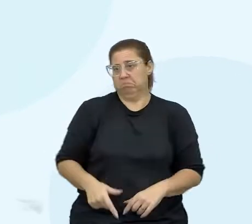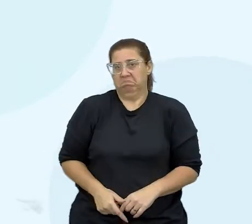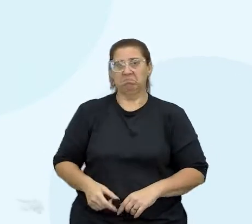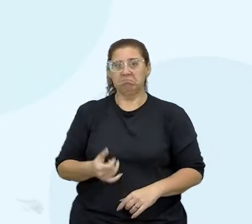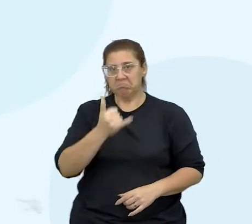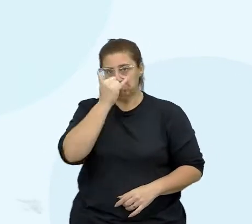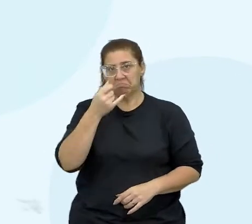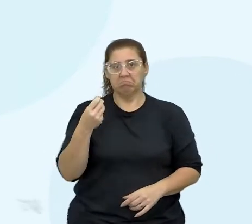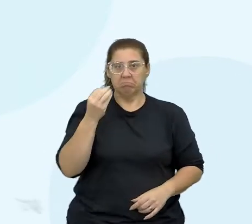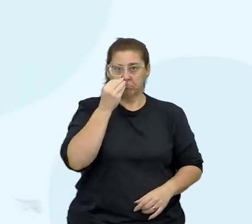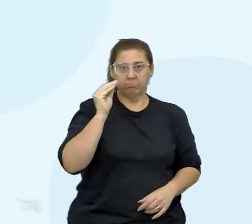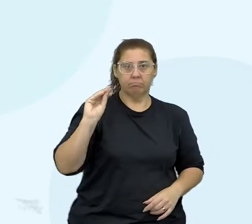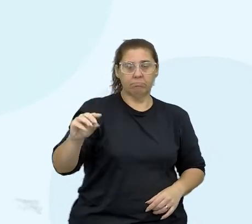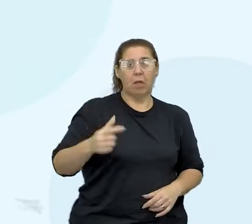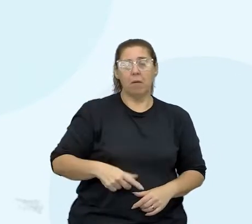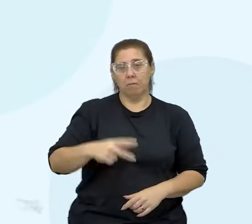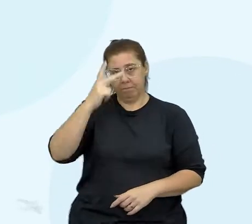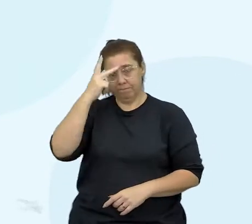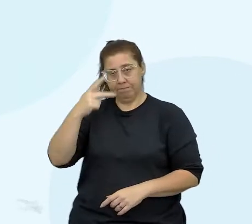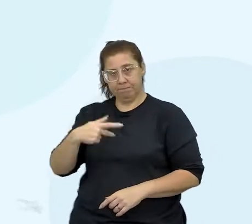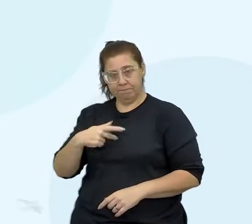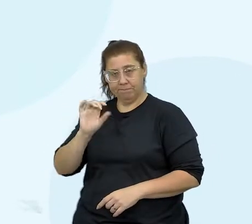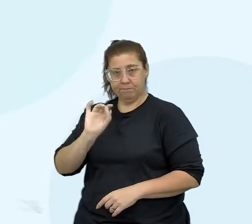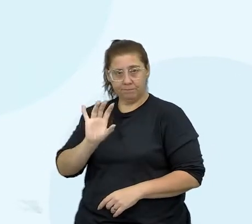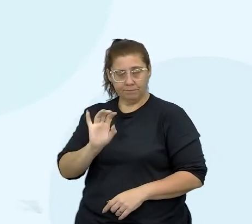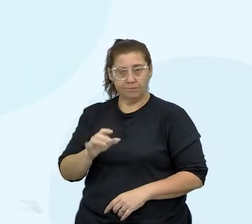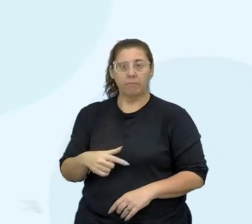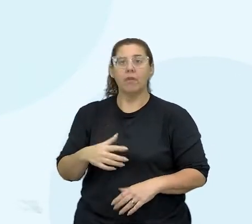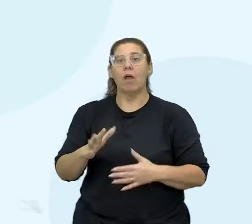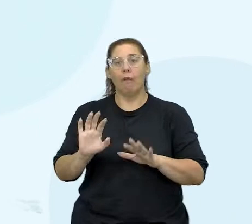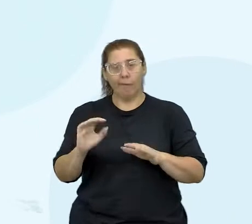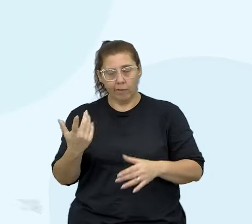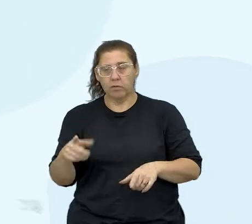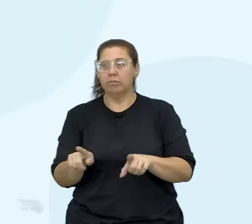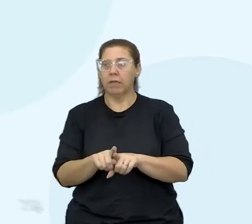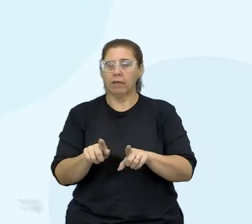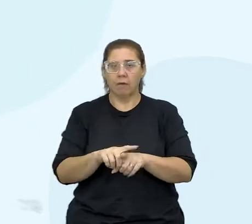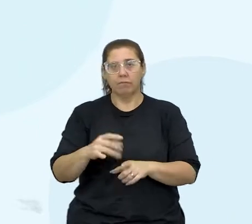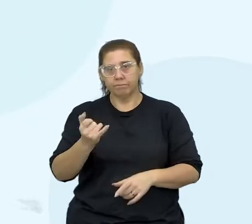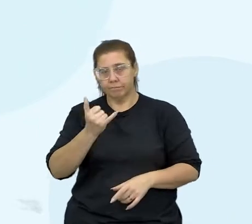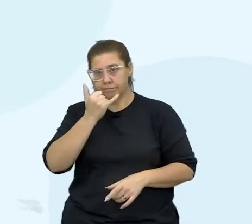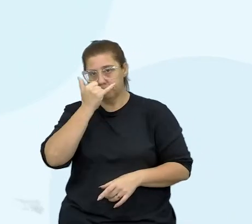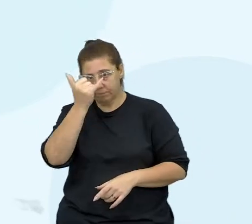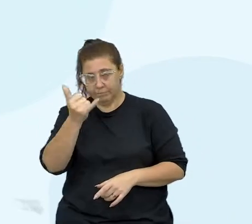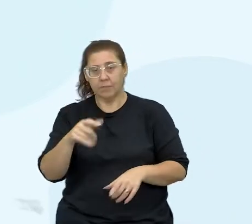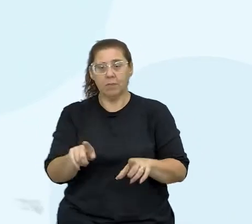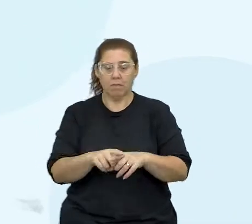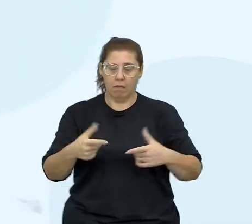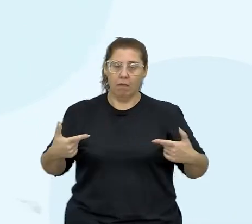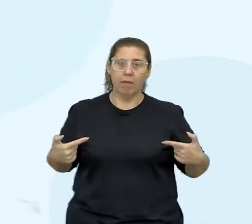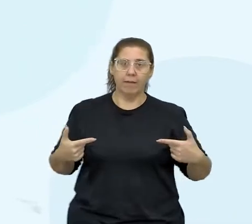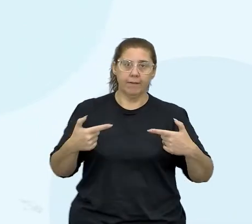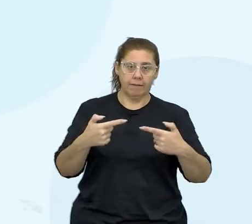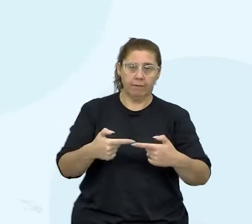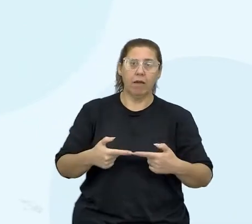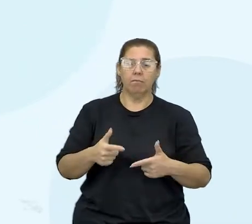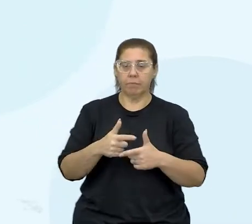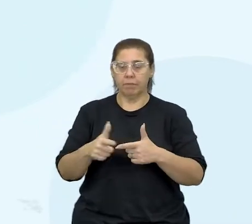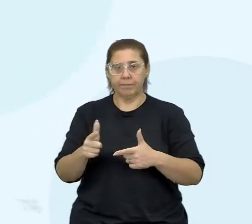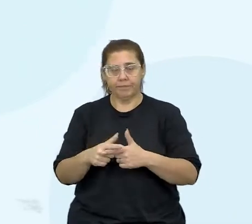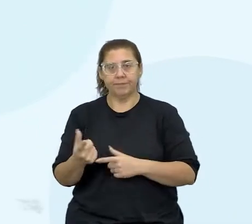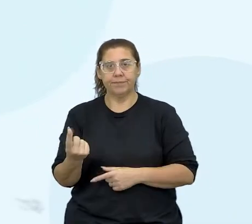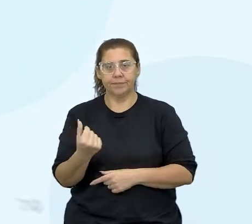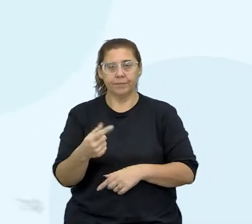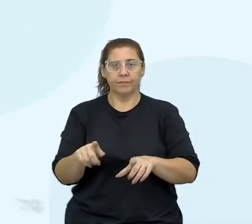gerando problemas, né, como catástrofes ambientais, crises financeiras, terrorismo, até guerras preventivas. Eu até dei